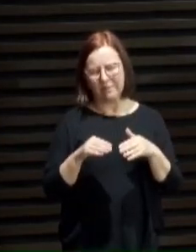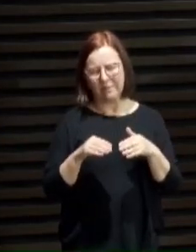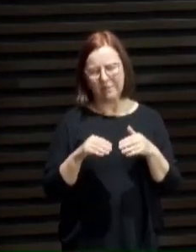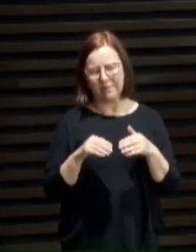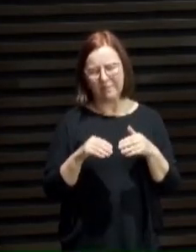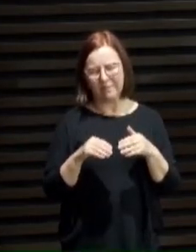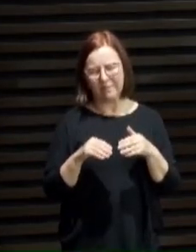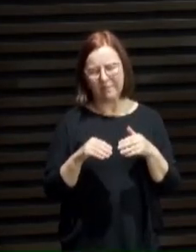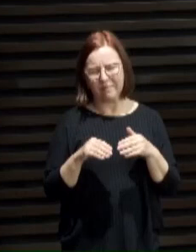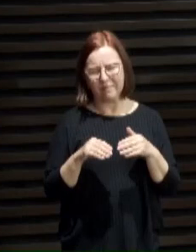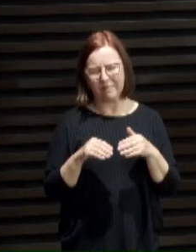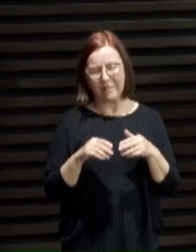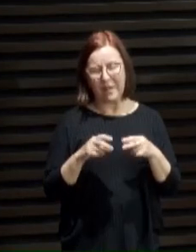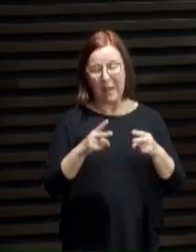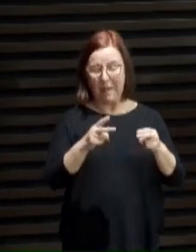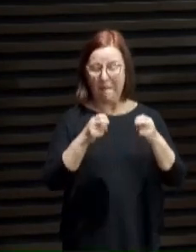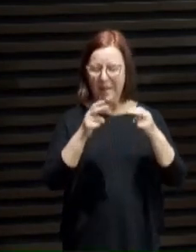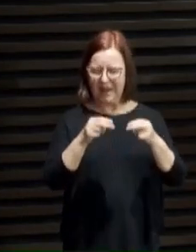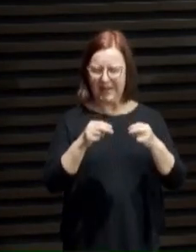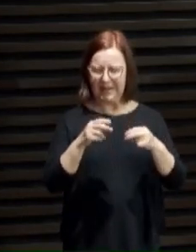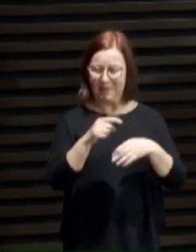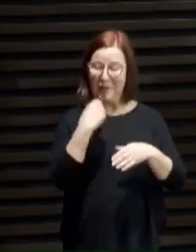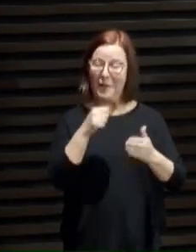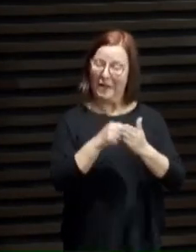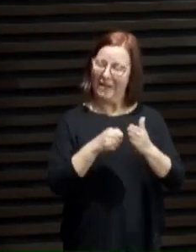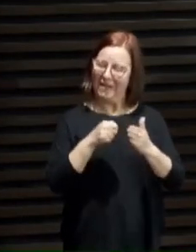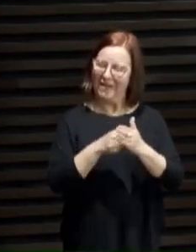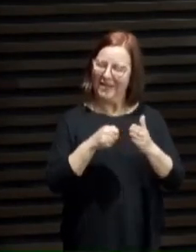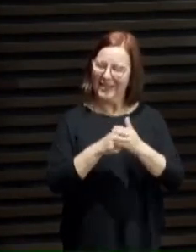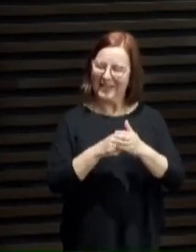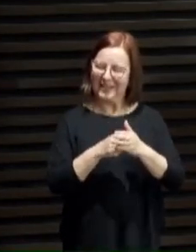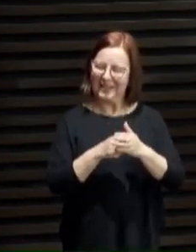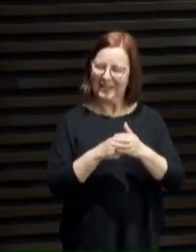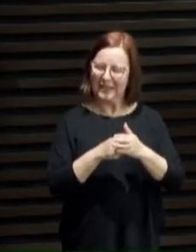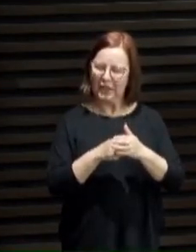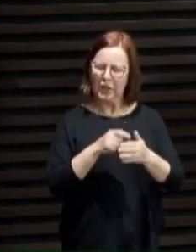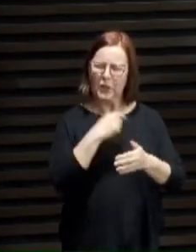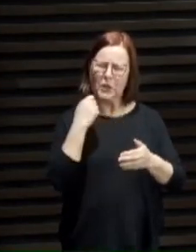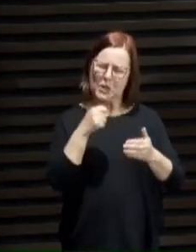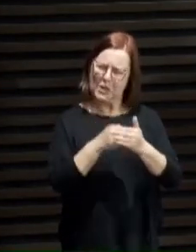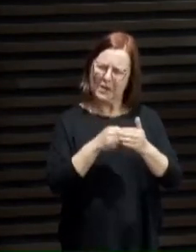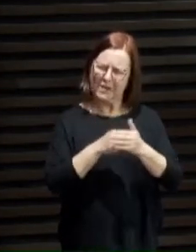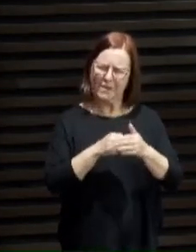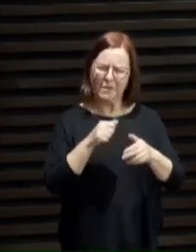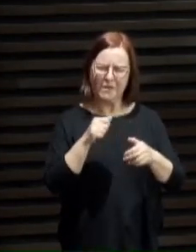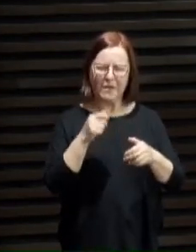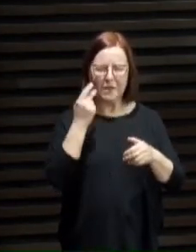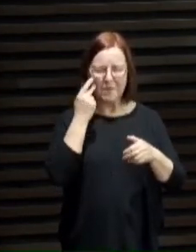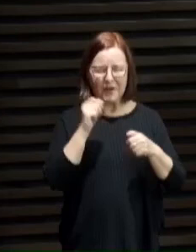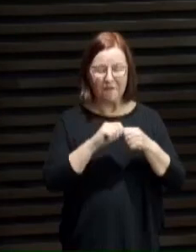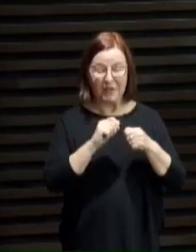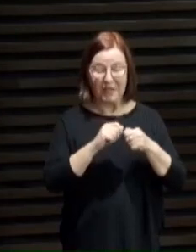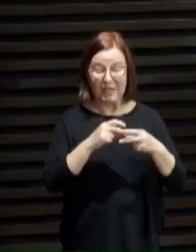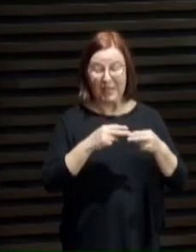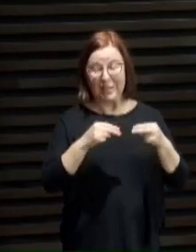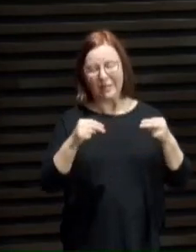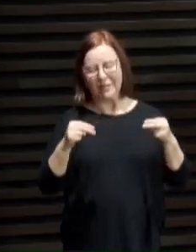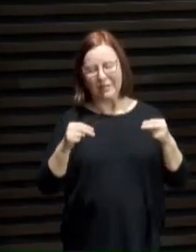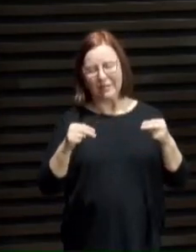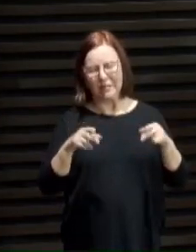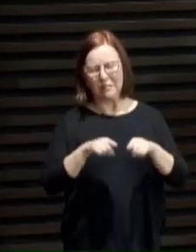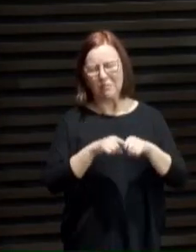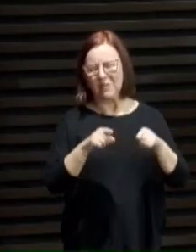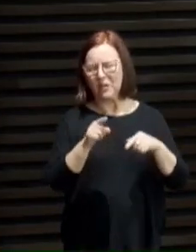alguém perceba o quanto a gente está lutando, o quanto a gente está batalhando para fazer as coisas e realizar as coisas, mas a gente está com o pé